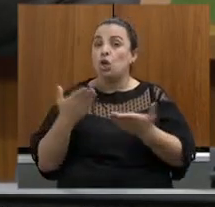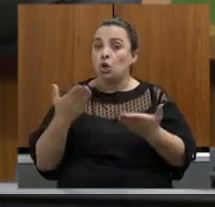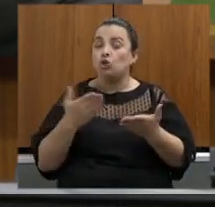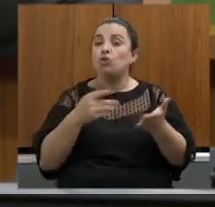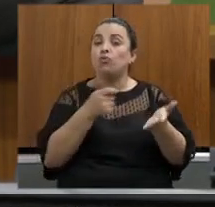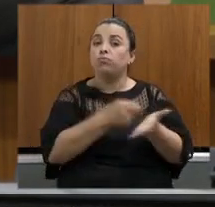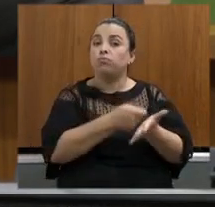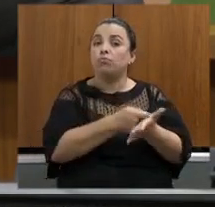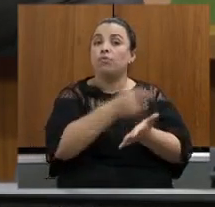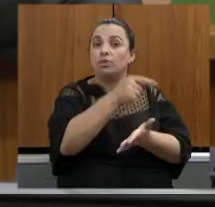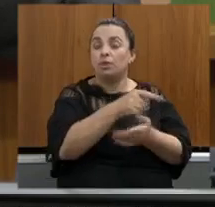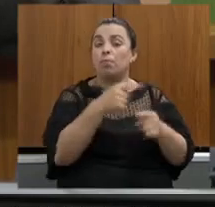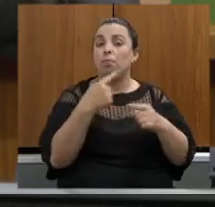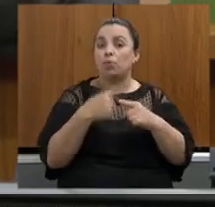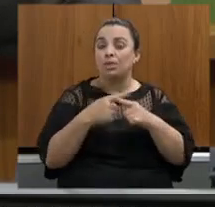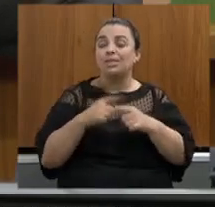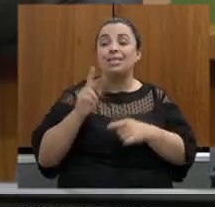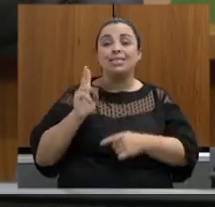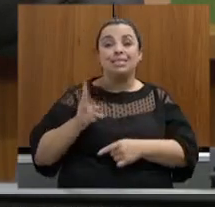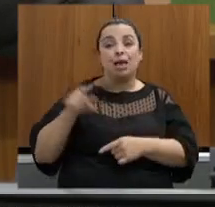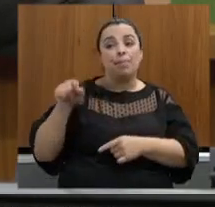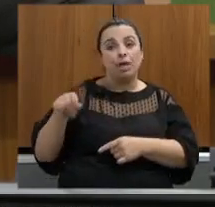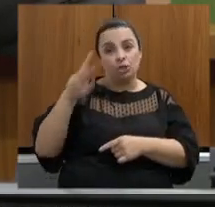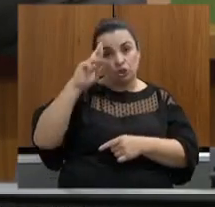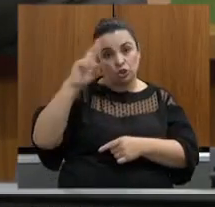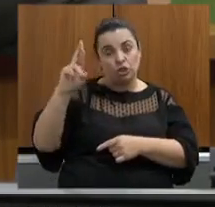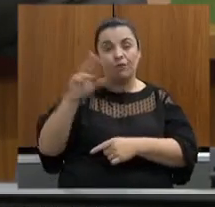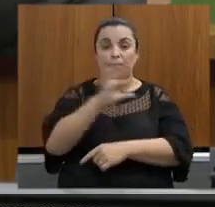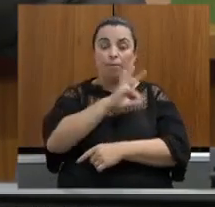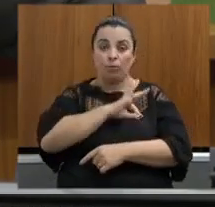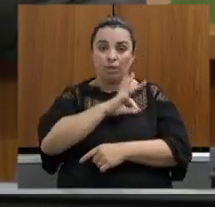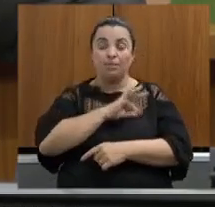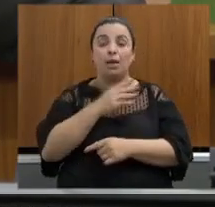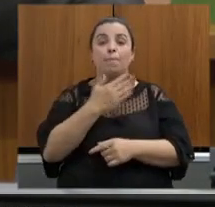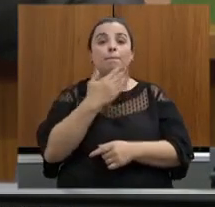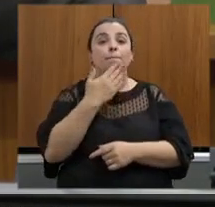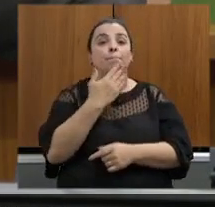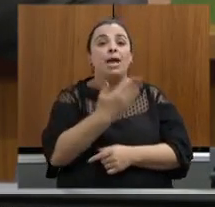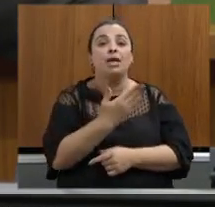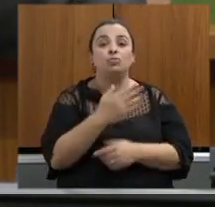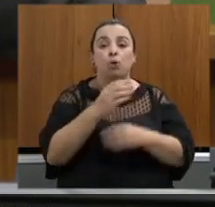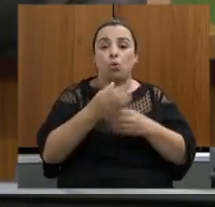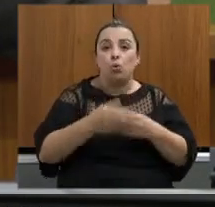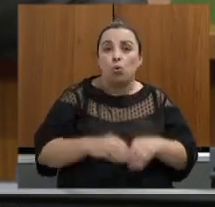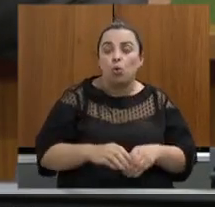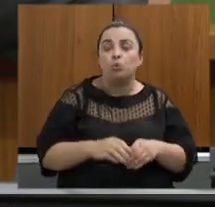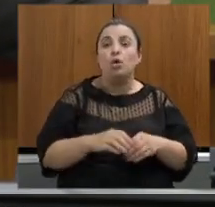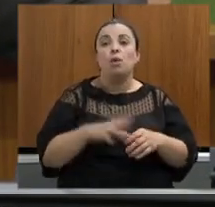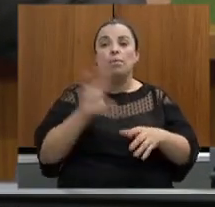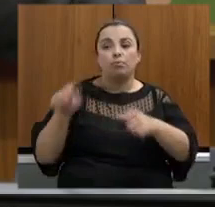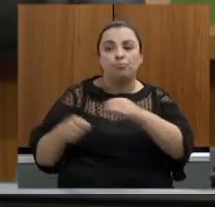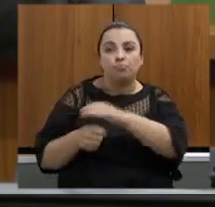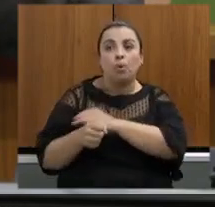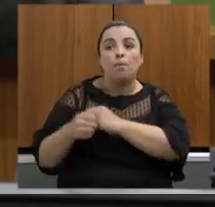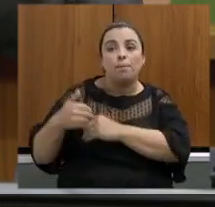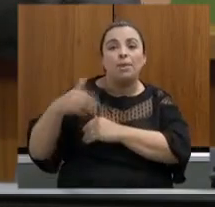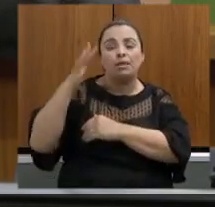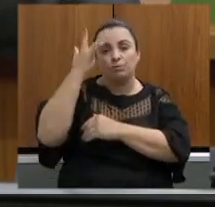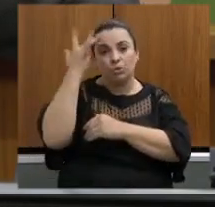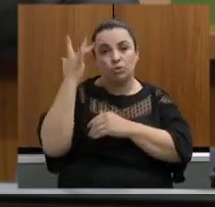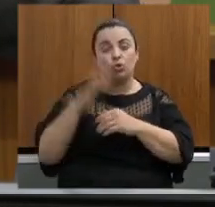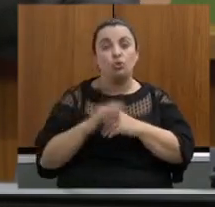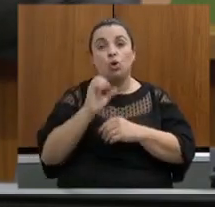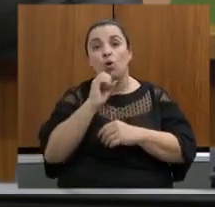van é uma solicitação de recomposição de efetivos ou de pedir a convocação de excedentes